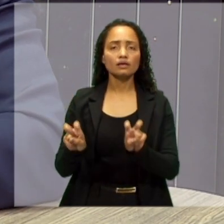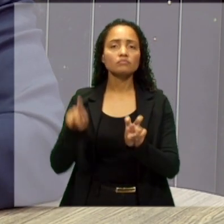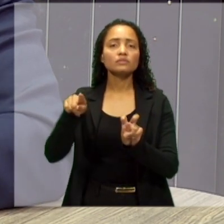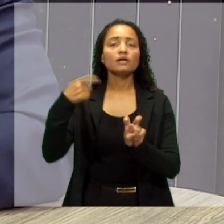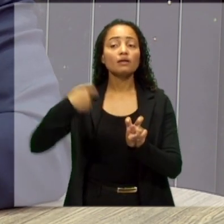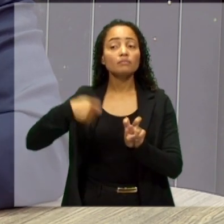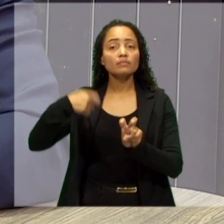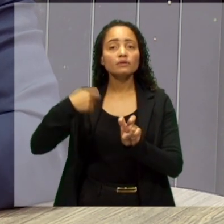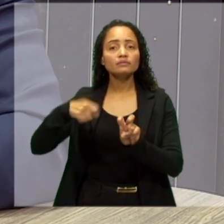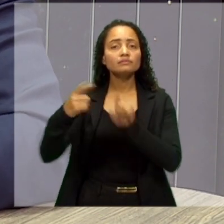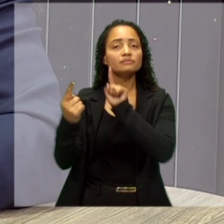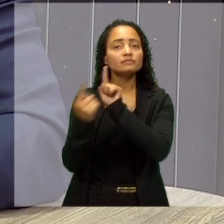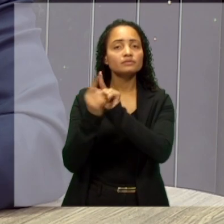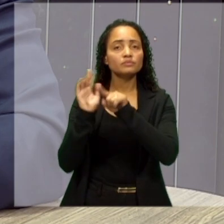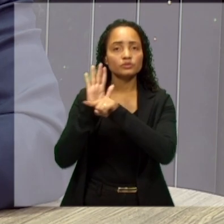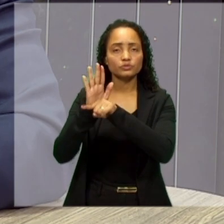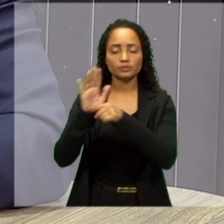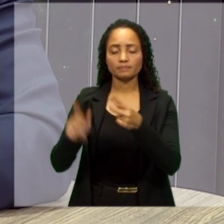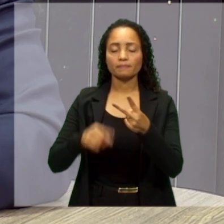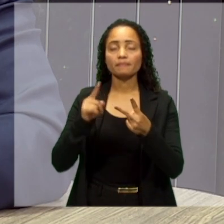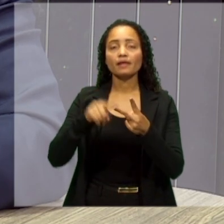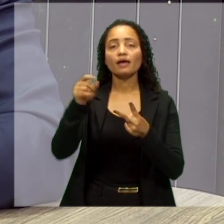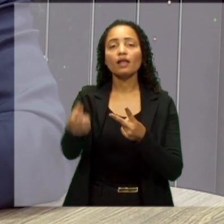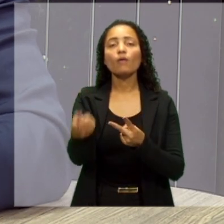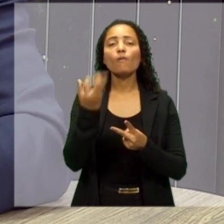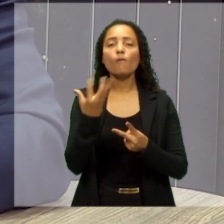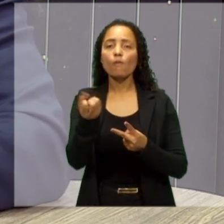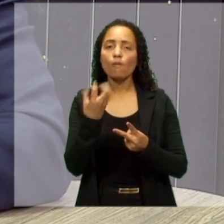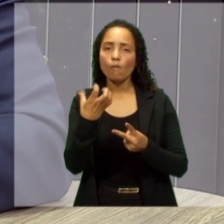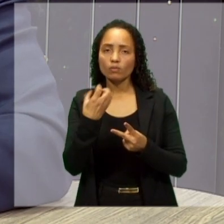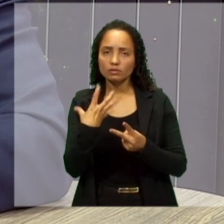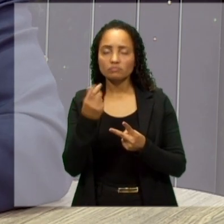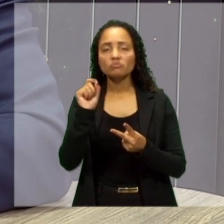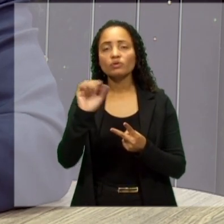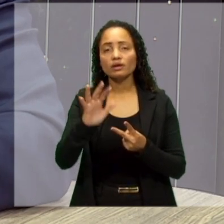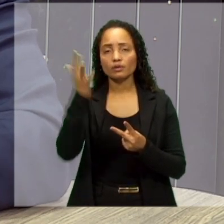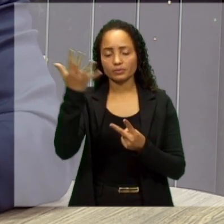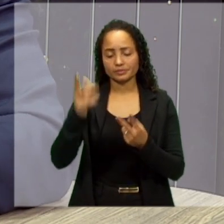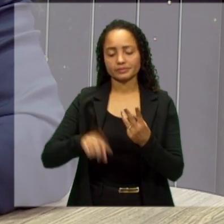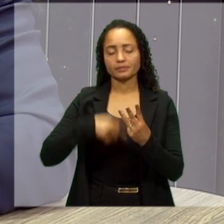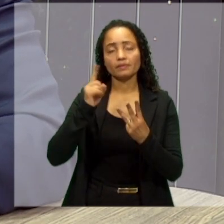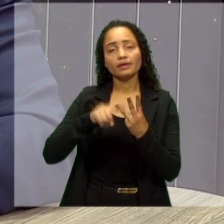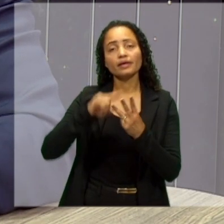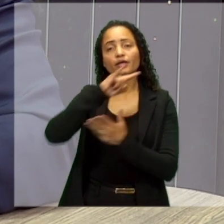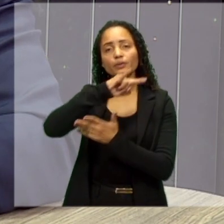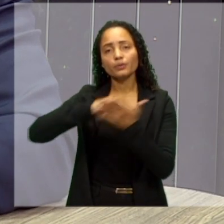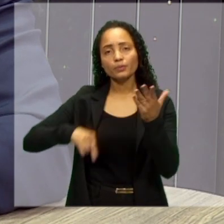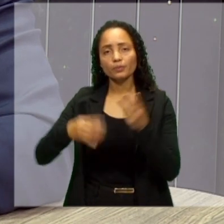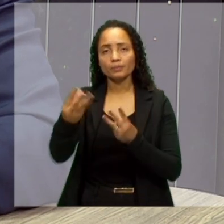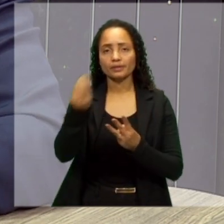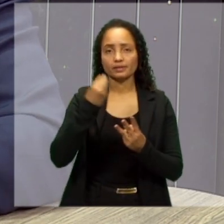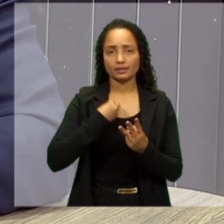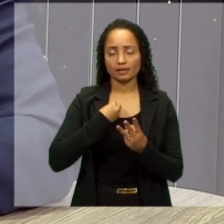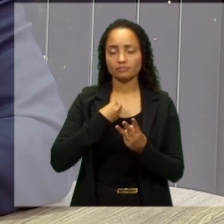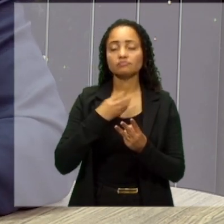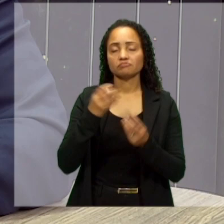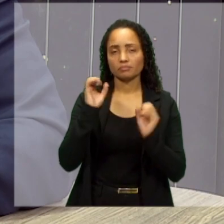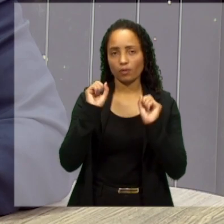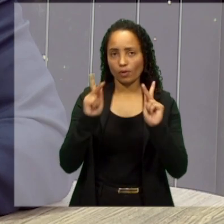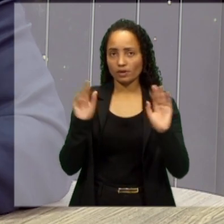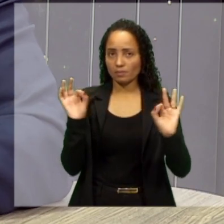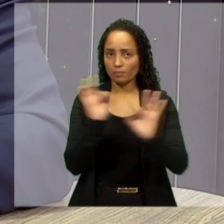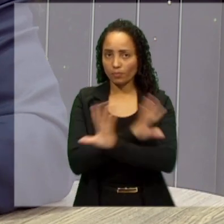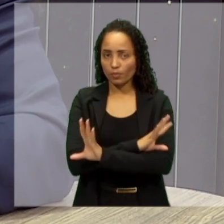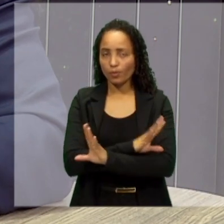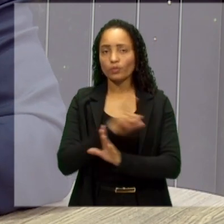questão, coleta do relato e dos documentos. Esse servidor, então, agenda um atendimento